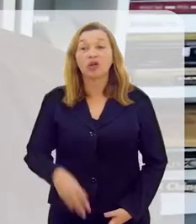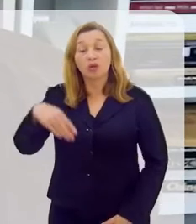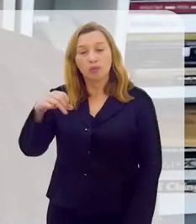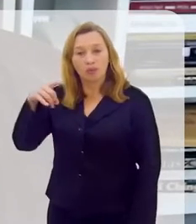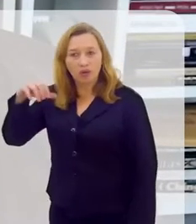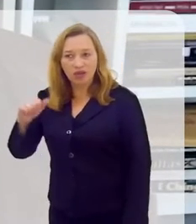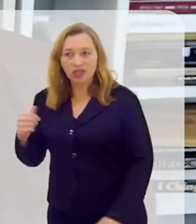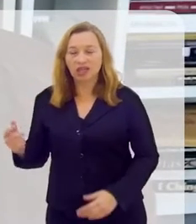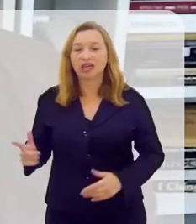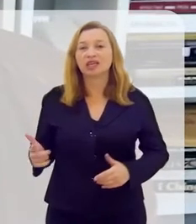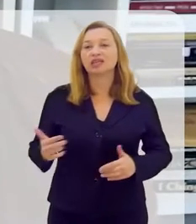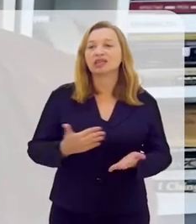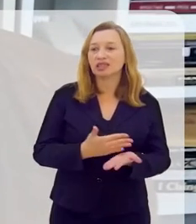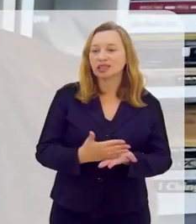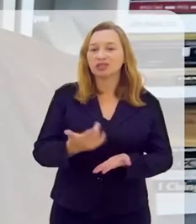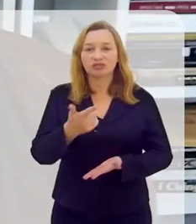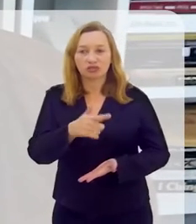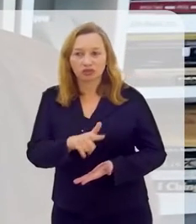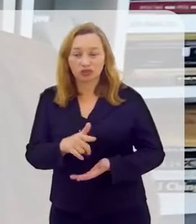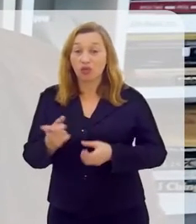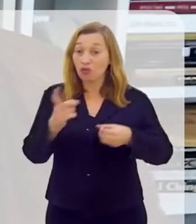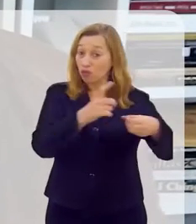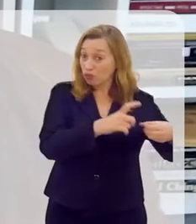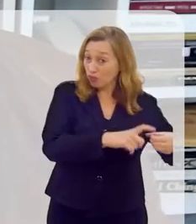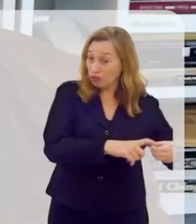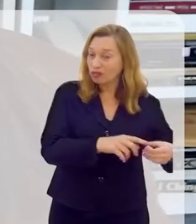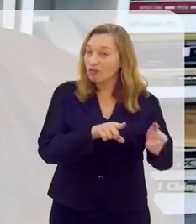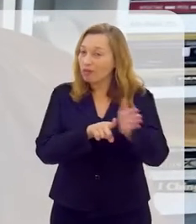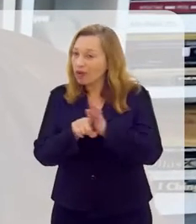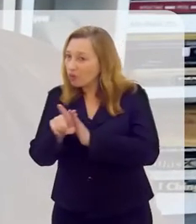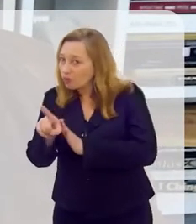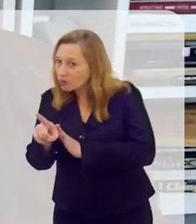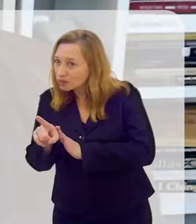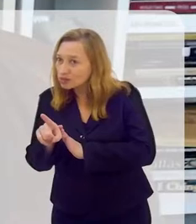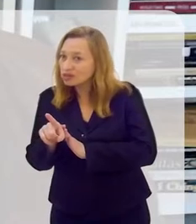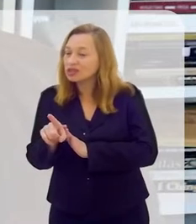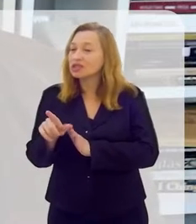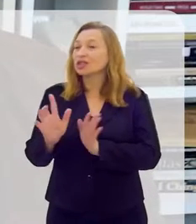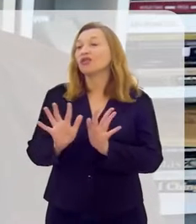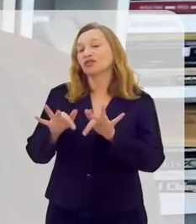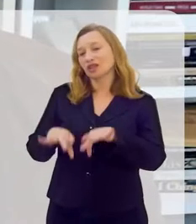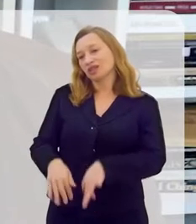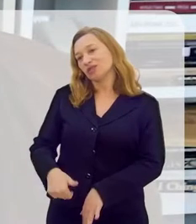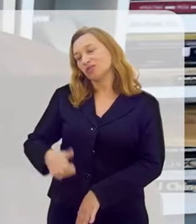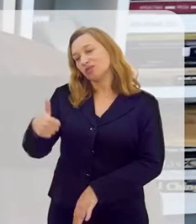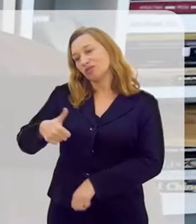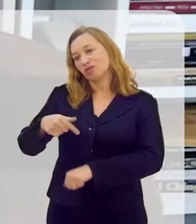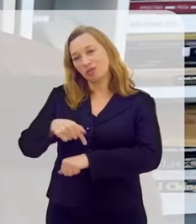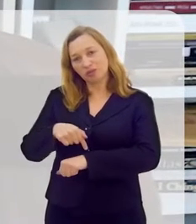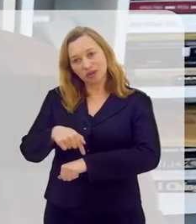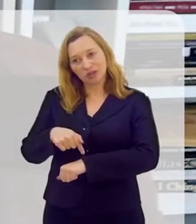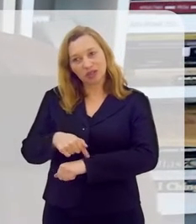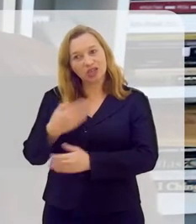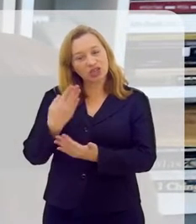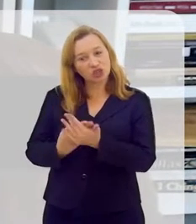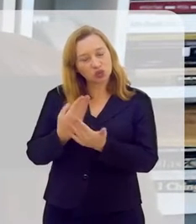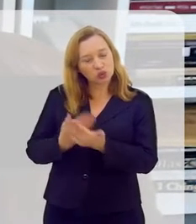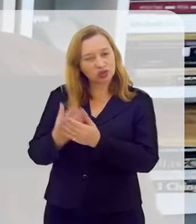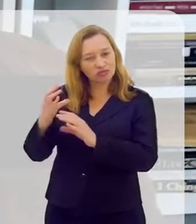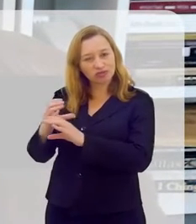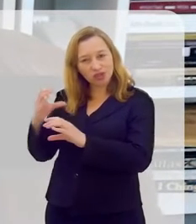Mônica, dando início ao nosso segundo bloco, eu retomo a pergunta com a qual eu encerrei o primeiro.